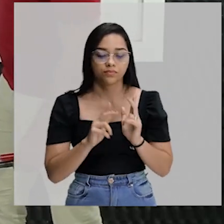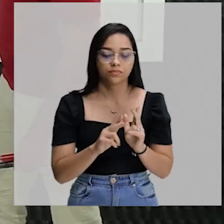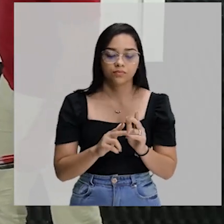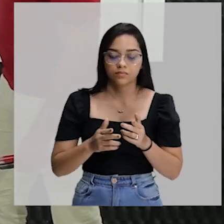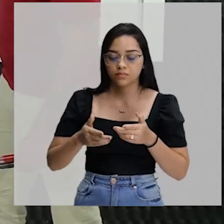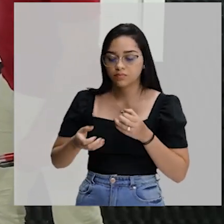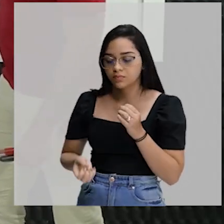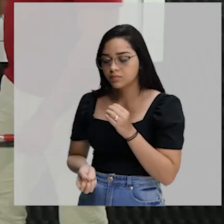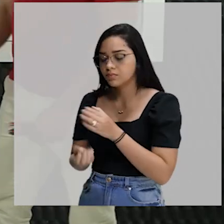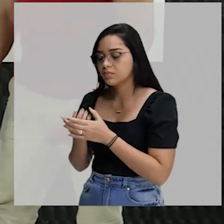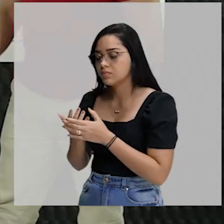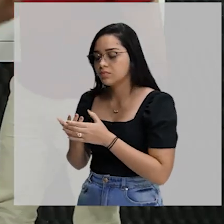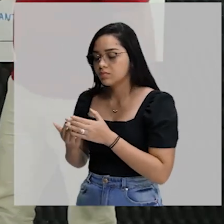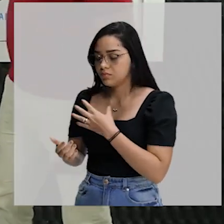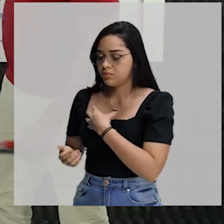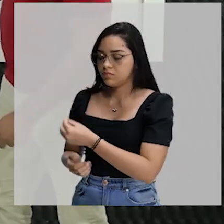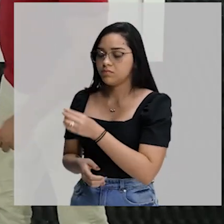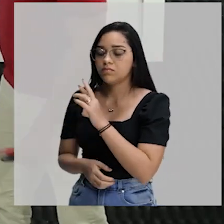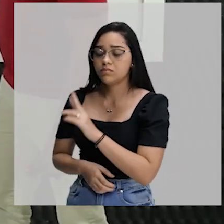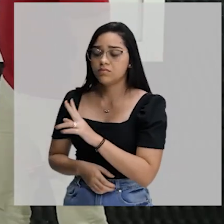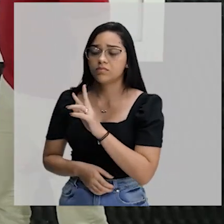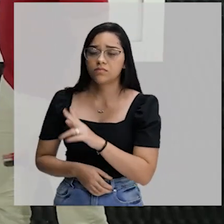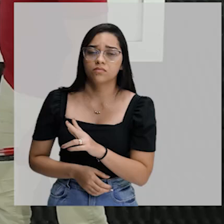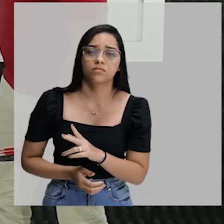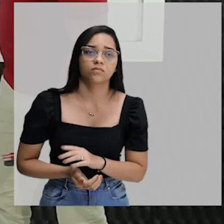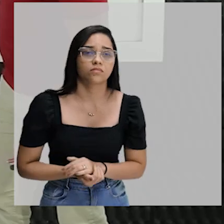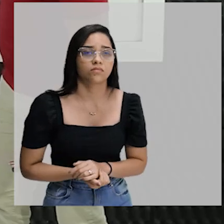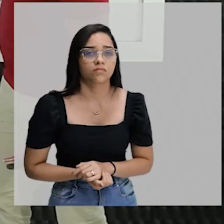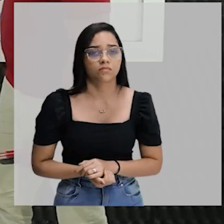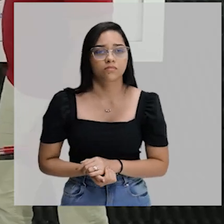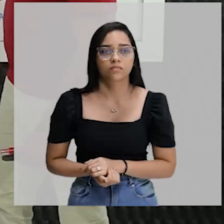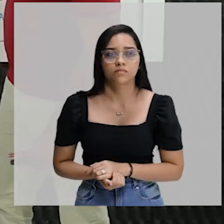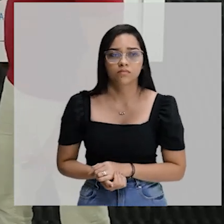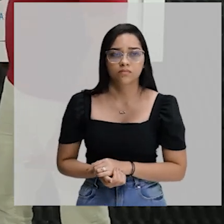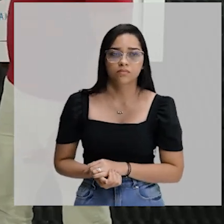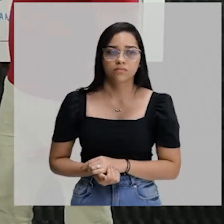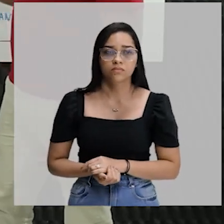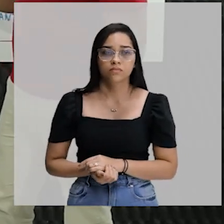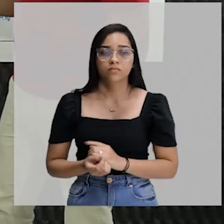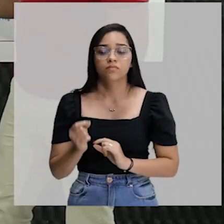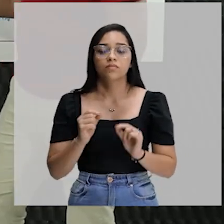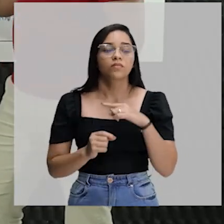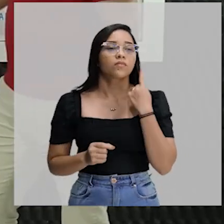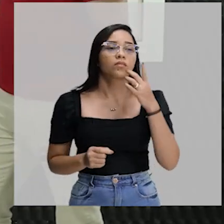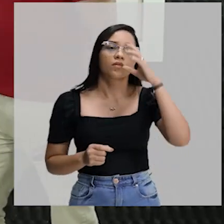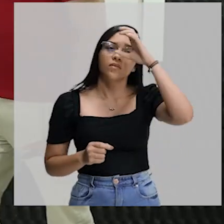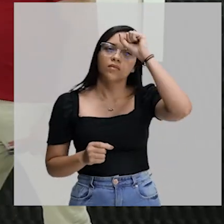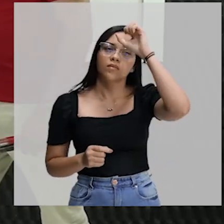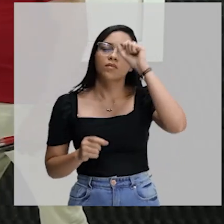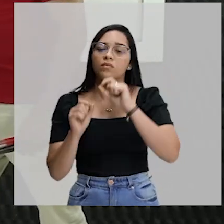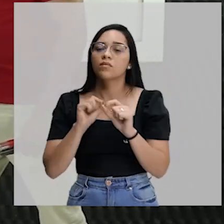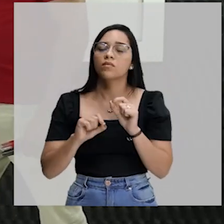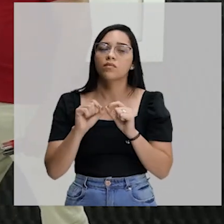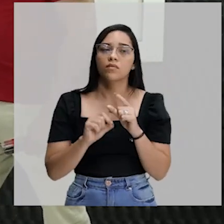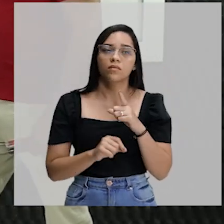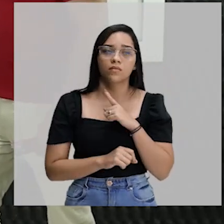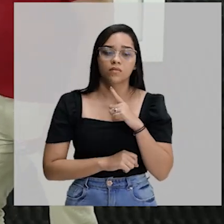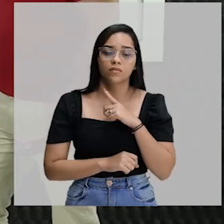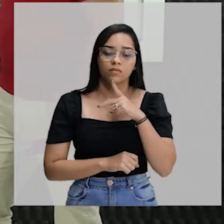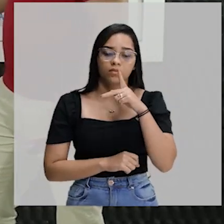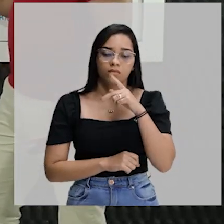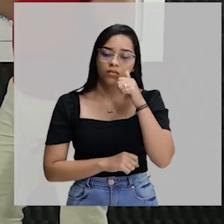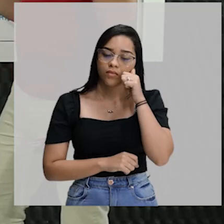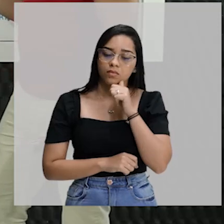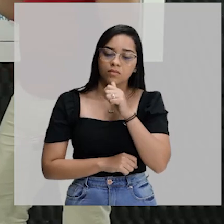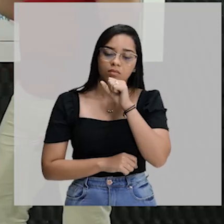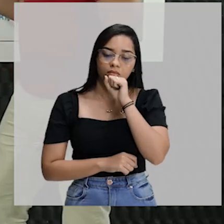aqui um filho diferente, tá? Esse filho aqui é diferente. E o que a gente aprende? Toda vez que eu tiver pais